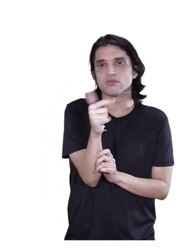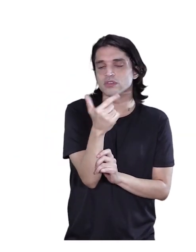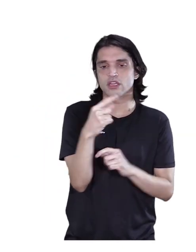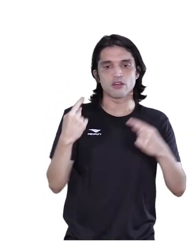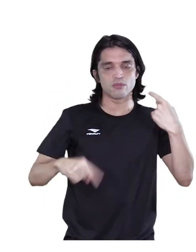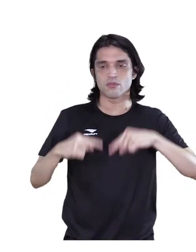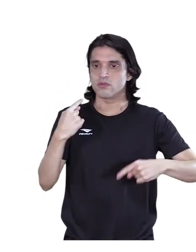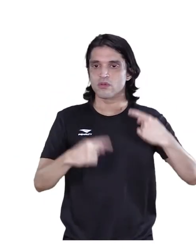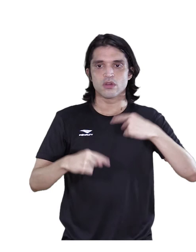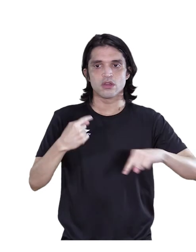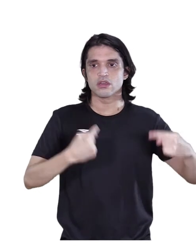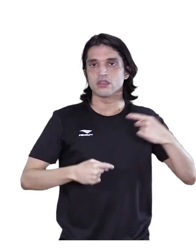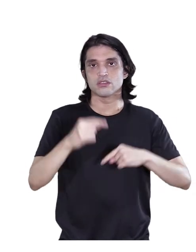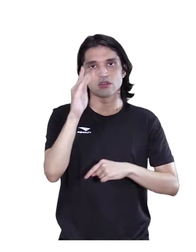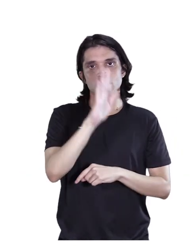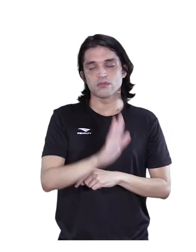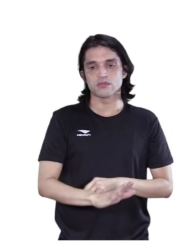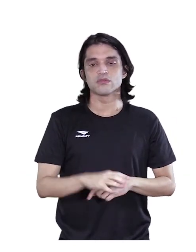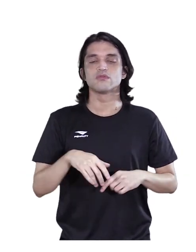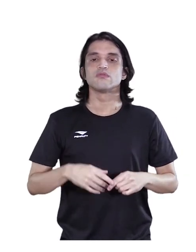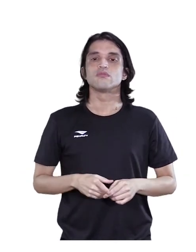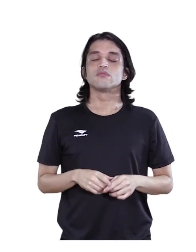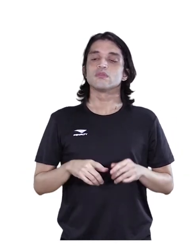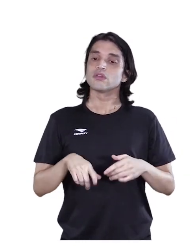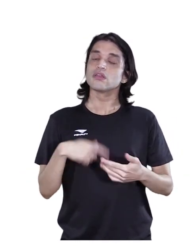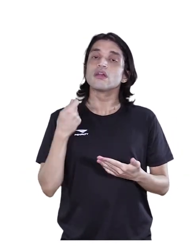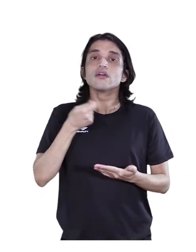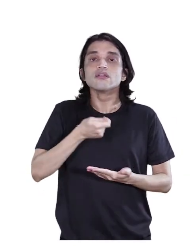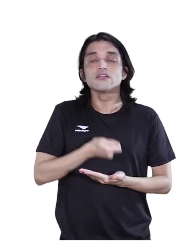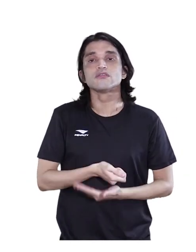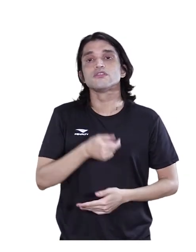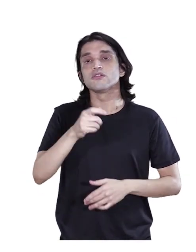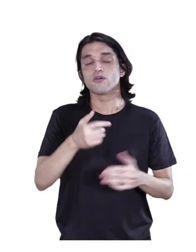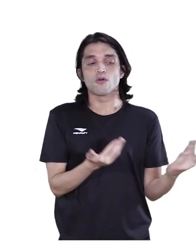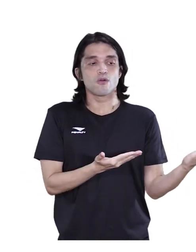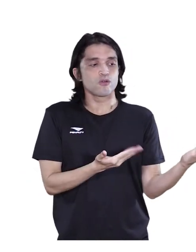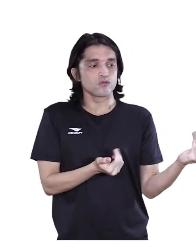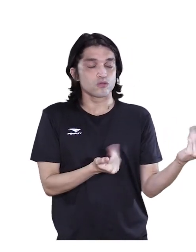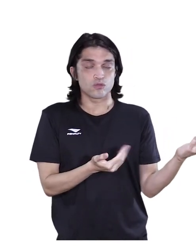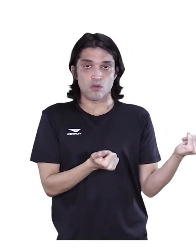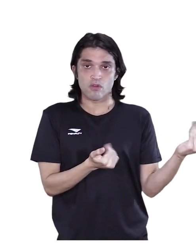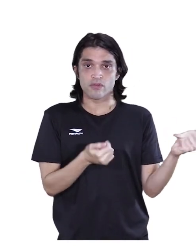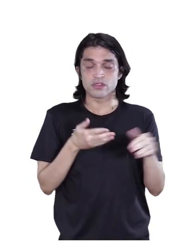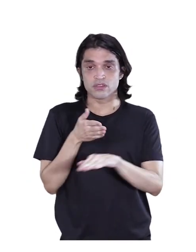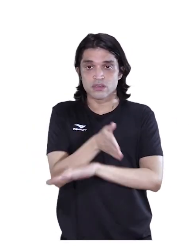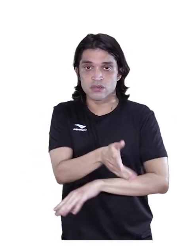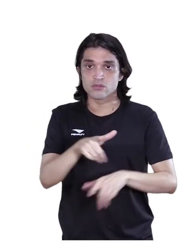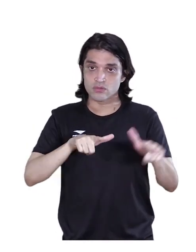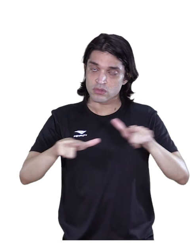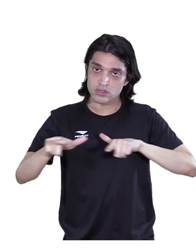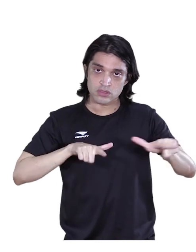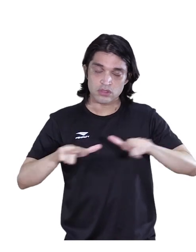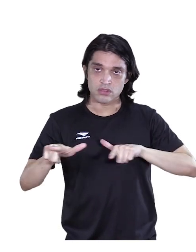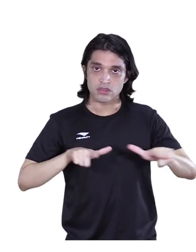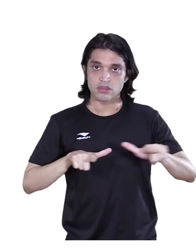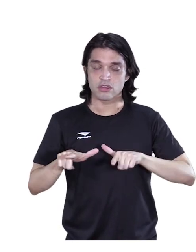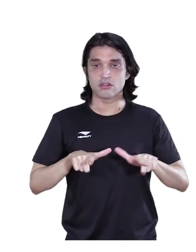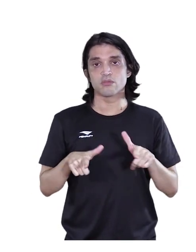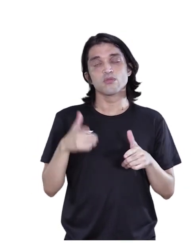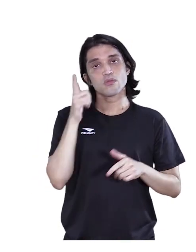a entrada dos jovens no mercado de trabalho. Assim, boa parte dos recém-formados